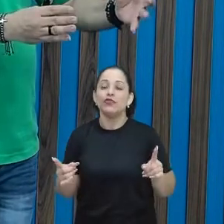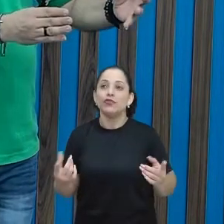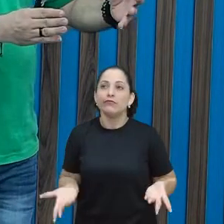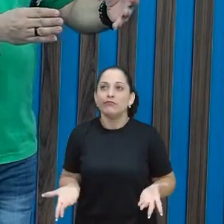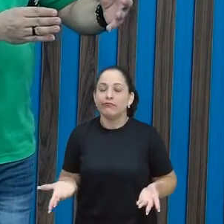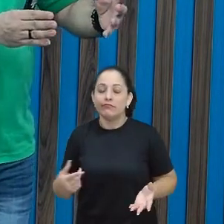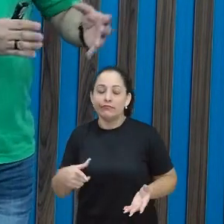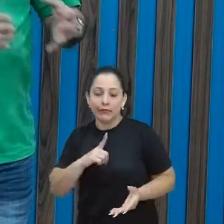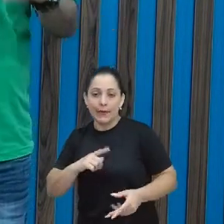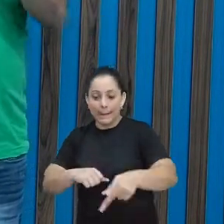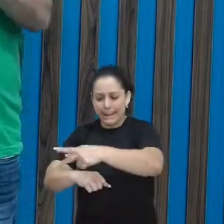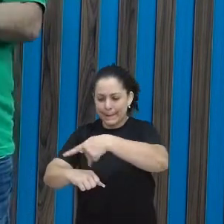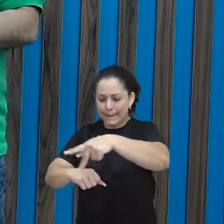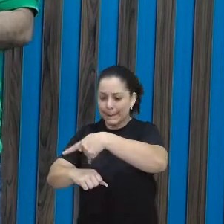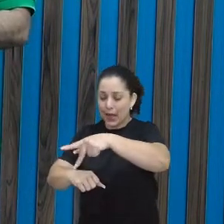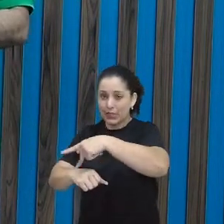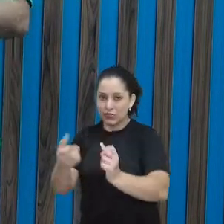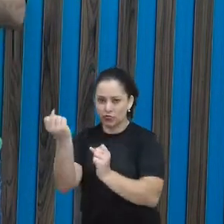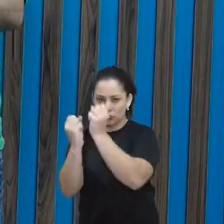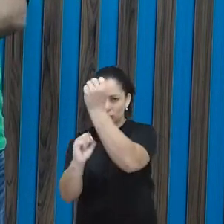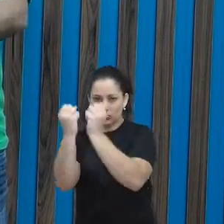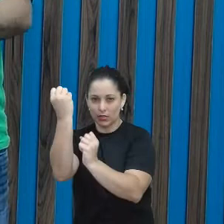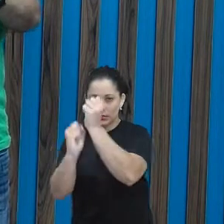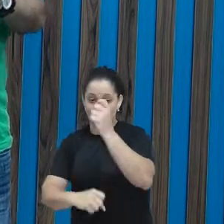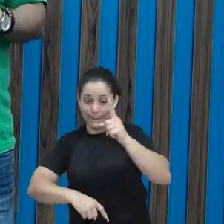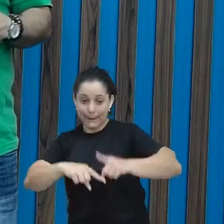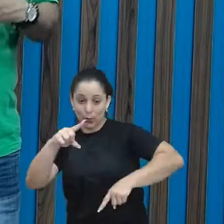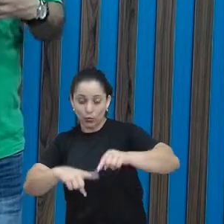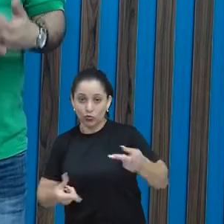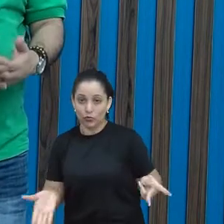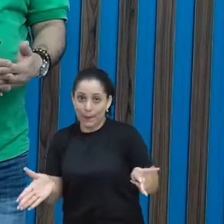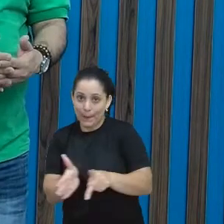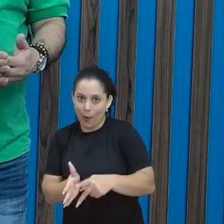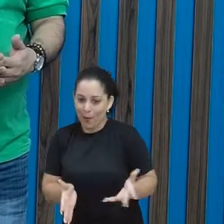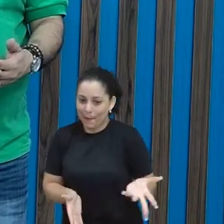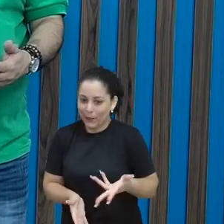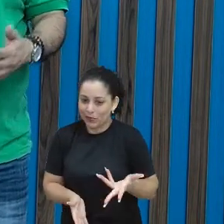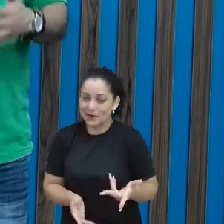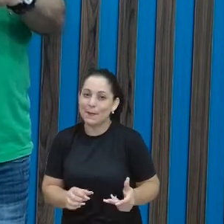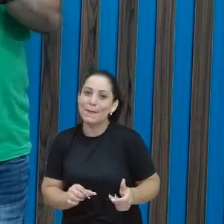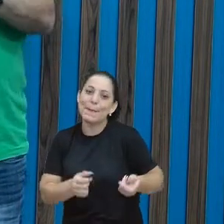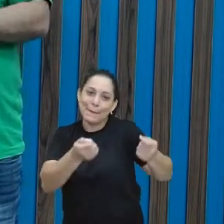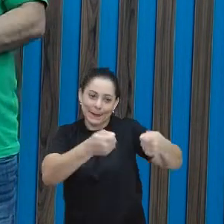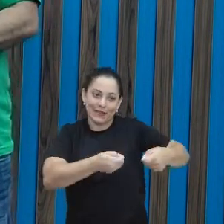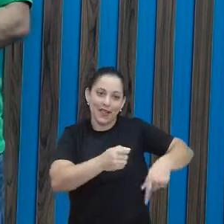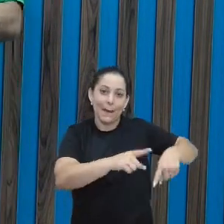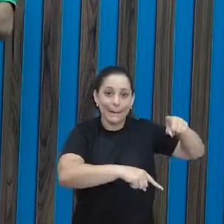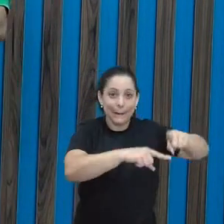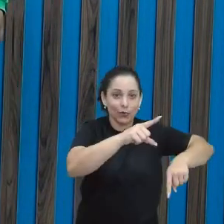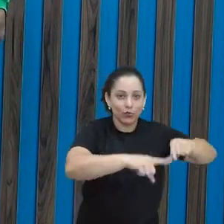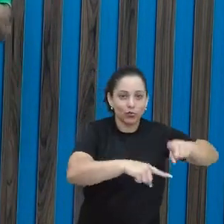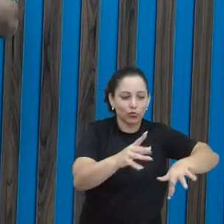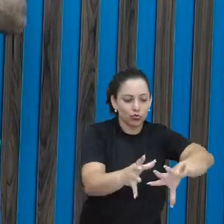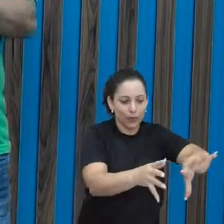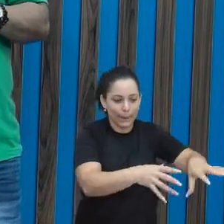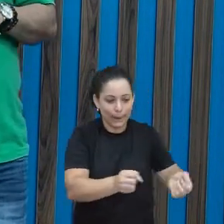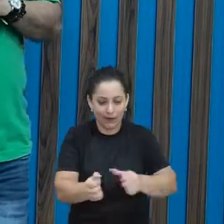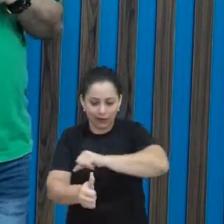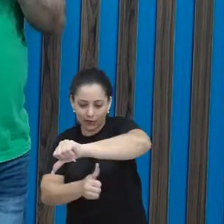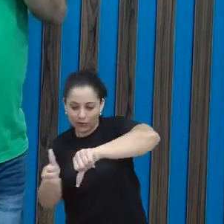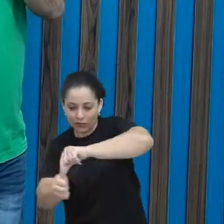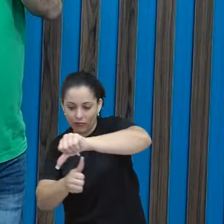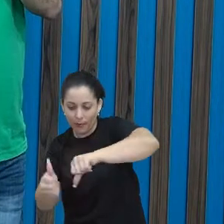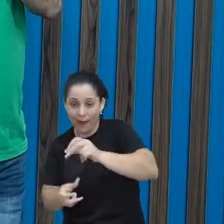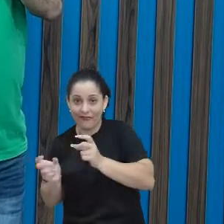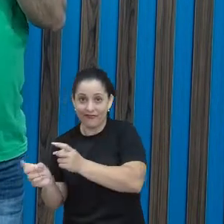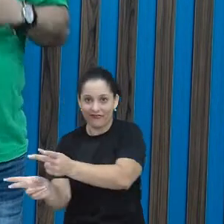se industrializando para produzir os seus produtos precisavam de matérias-primas e precisavam de mercado consumidor depois para